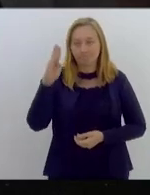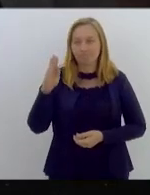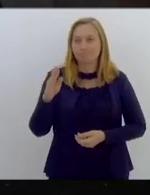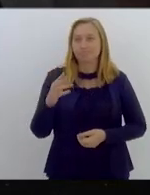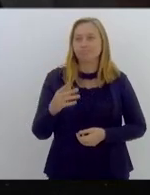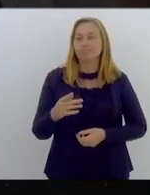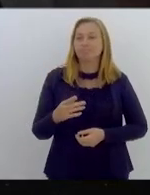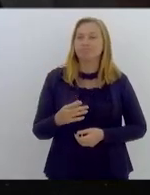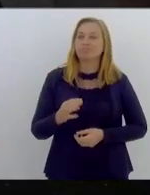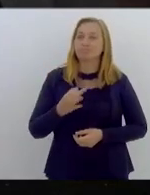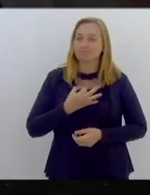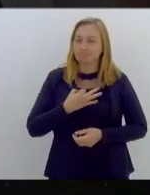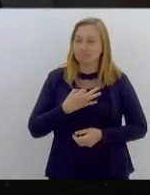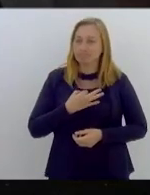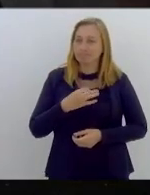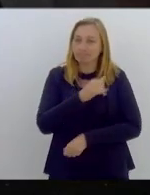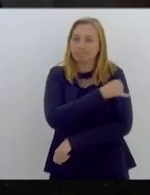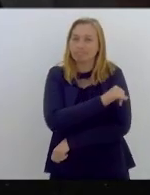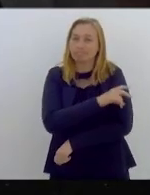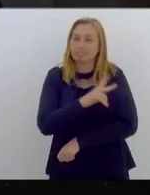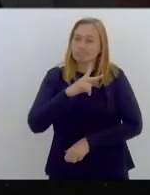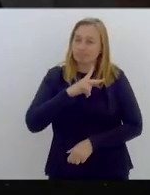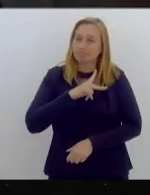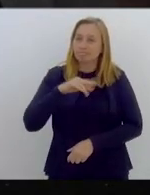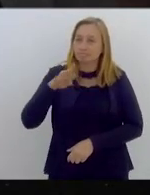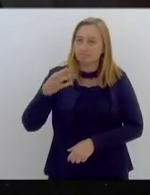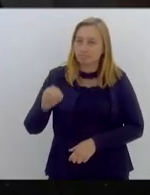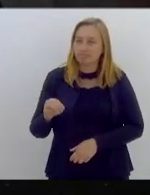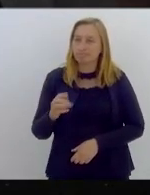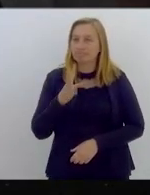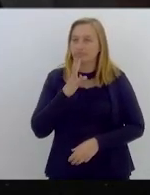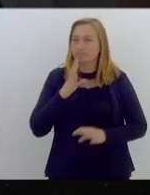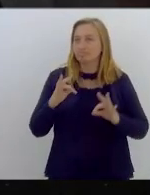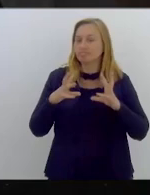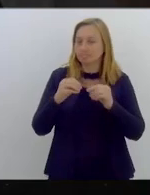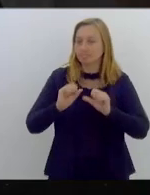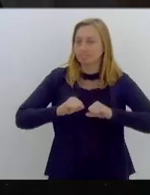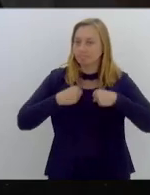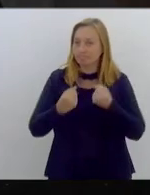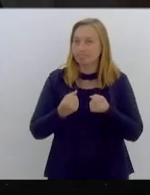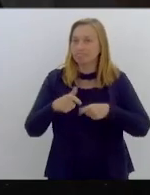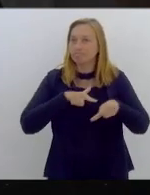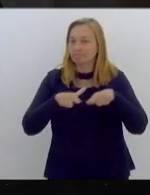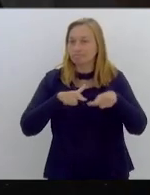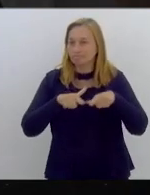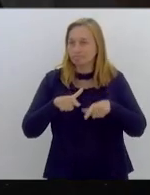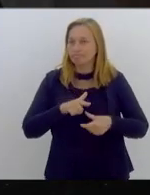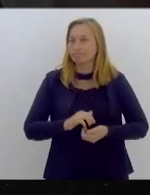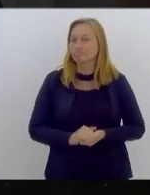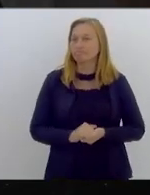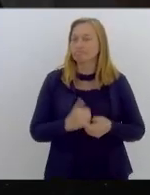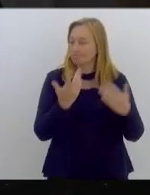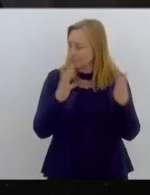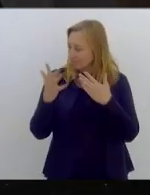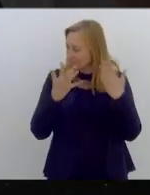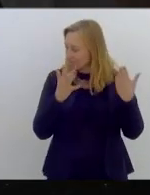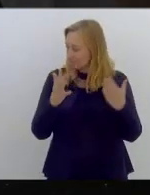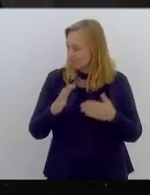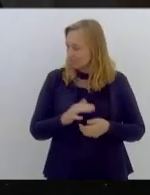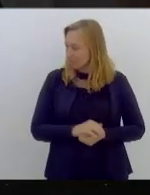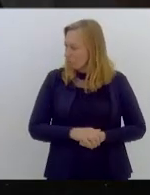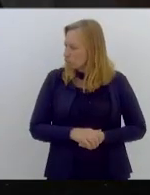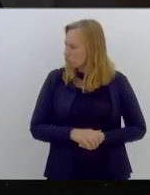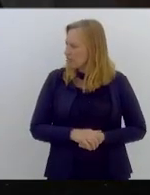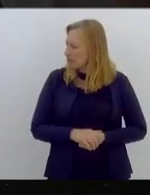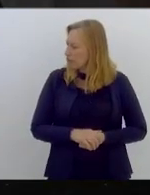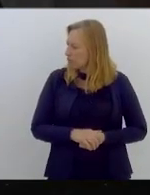no Rio de Janeiro, ao próprio Mauro Osório, em reconhecimento a todo o seu esforço de trabalho, sua colaboração, enfim, seu compromisso